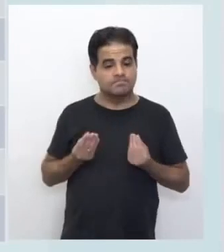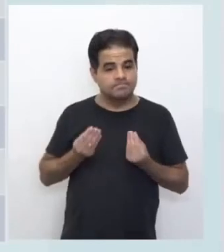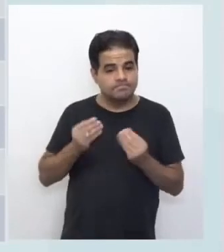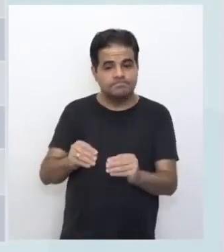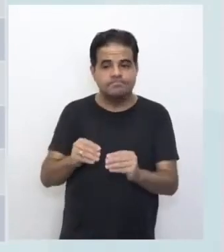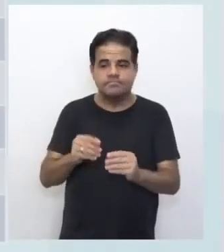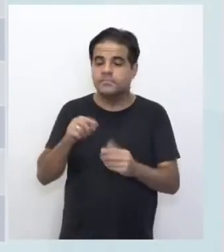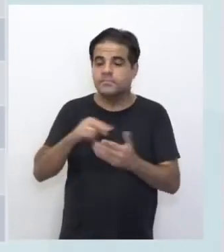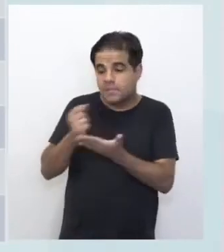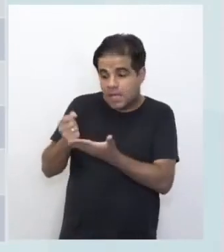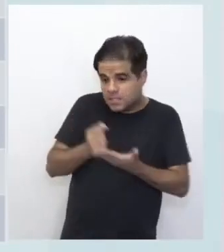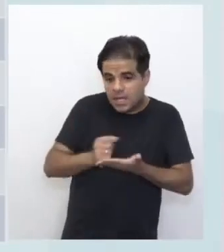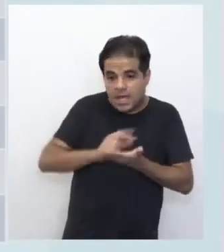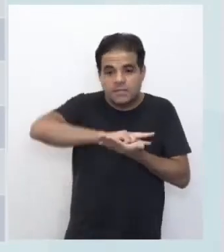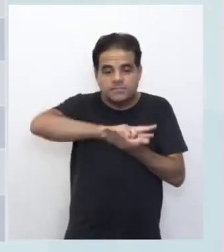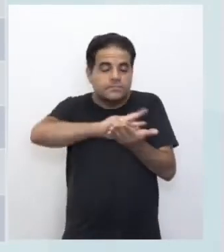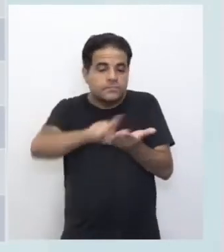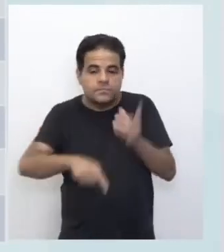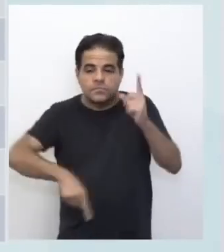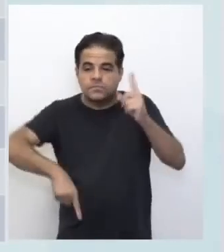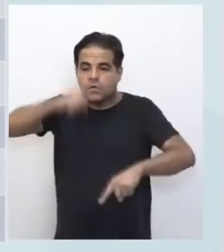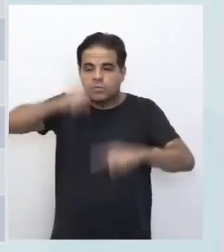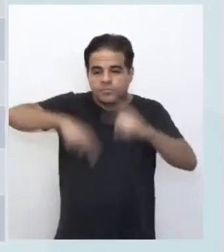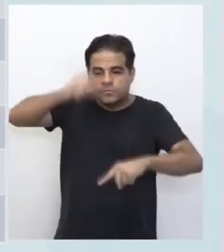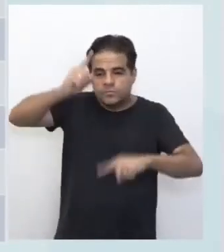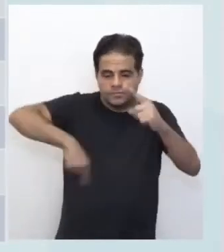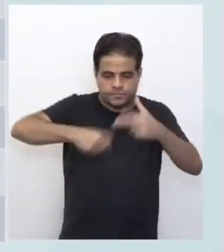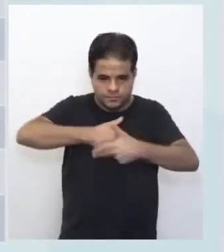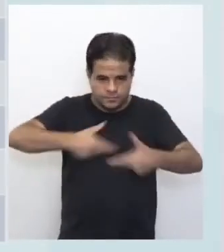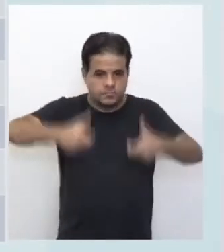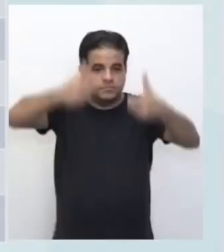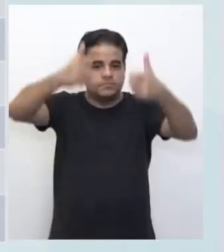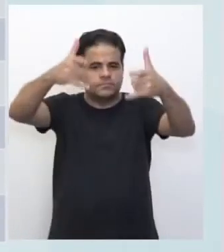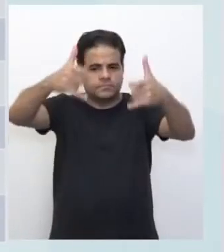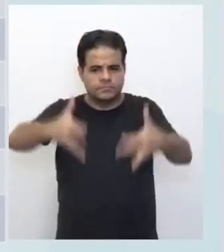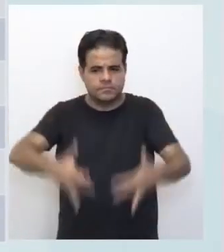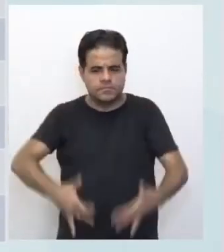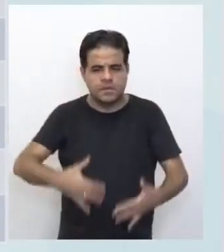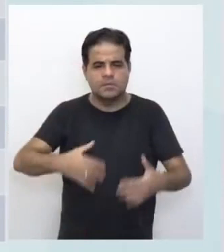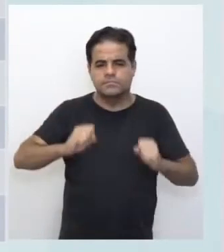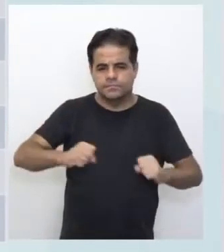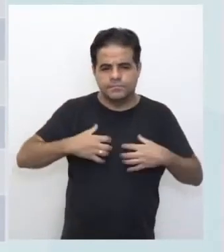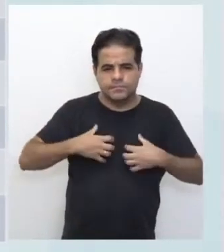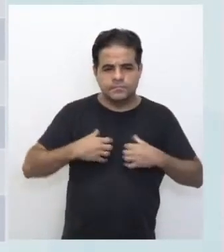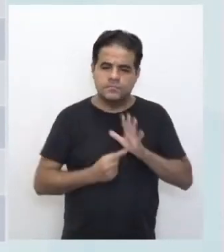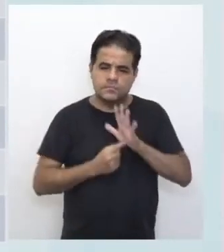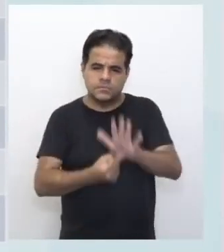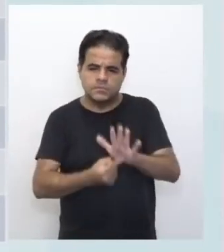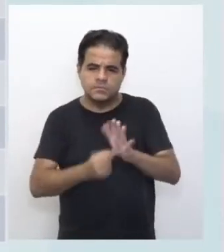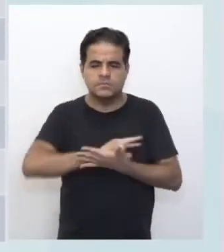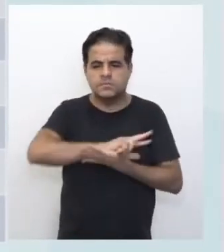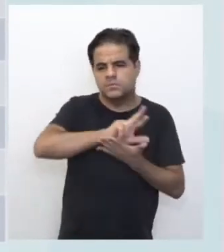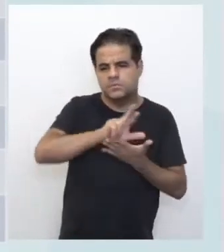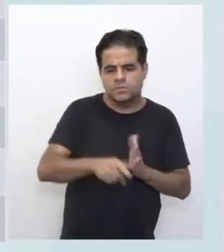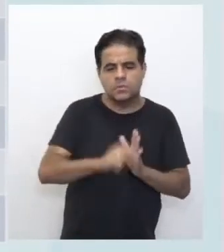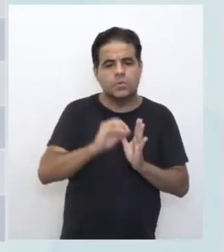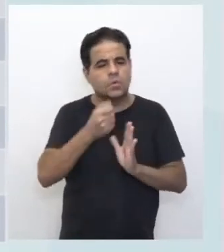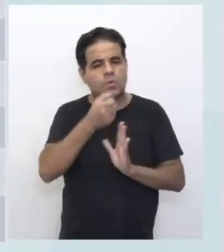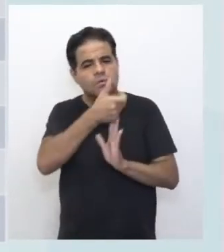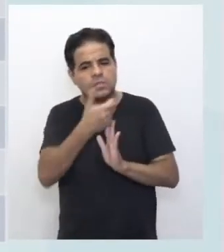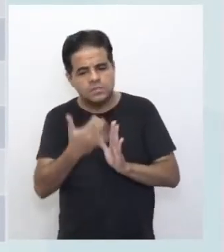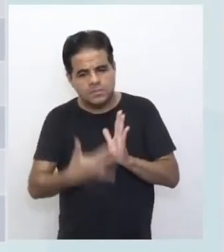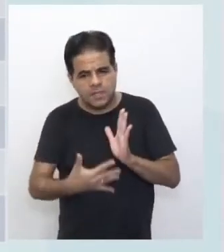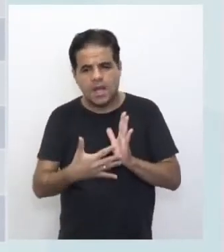trazer aspecto, né, para o ser ou objeto descrito. A descrição pode aparecer em gêneros que têm a finalidade de narrar ou